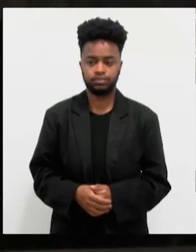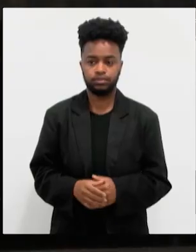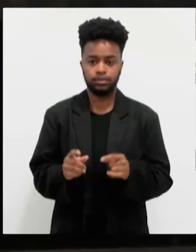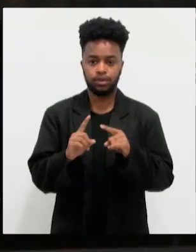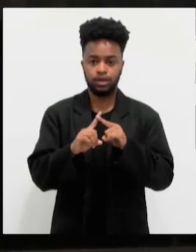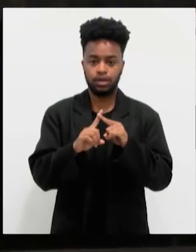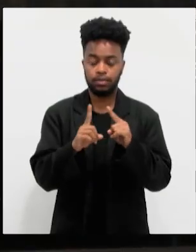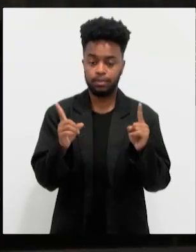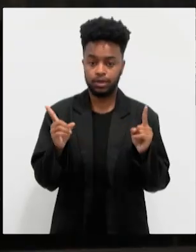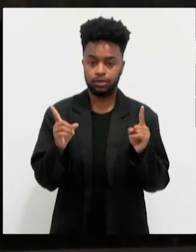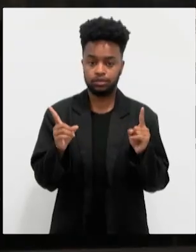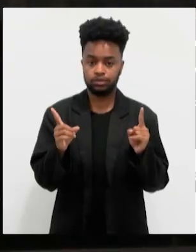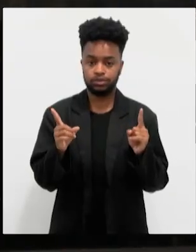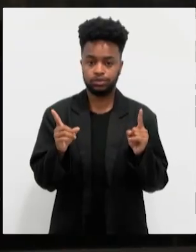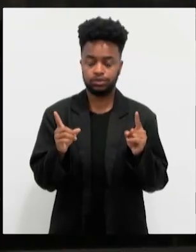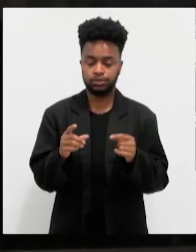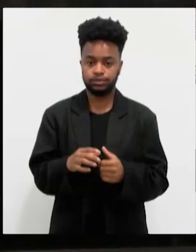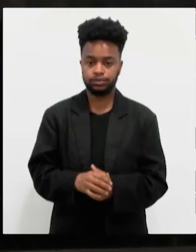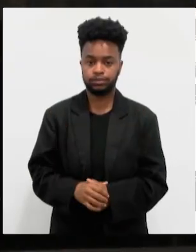Entretanto,